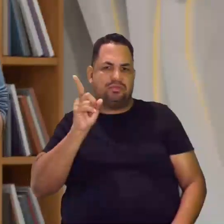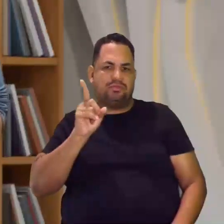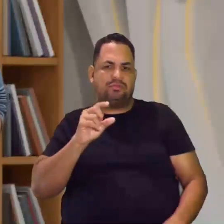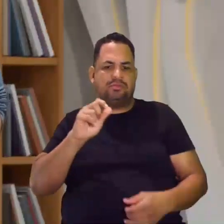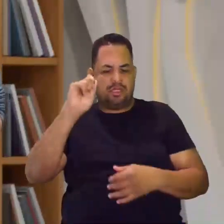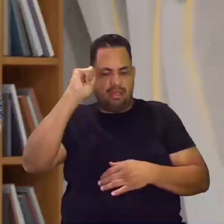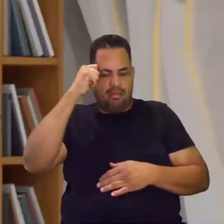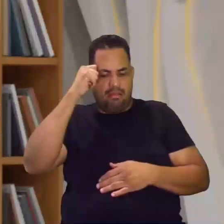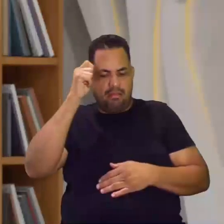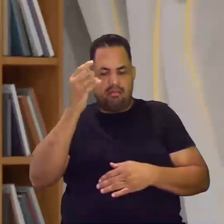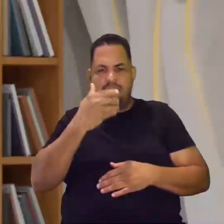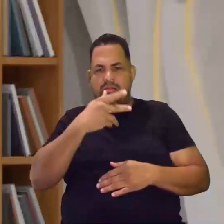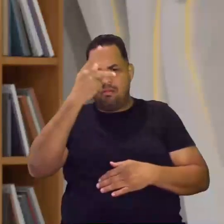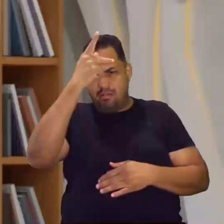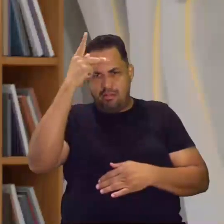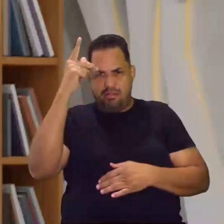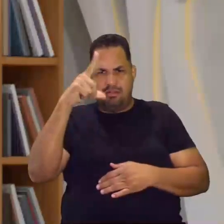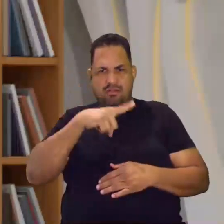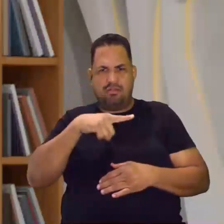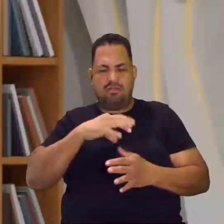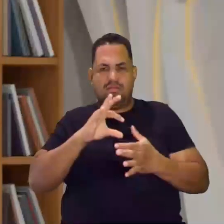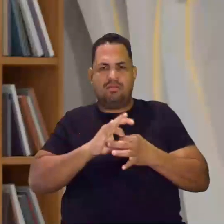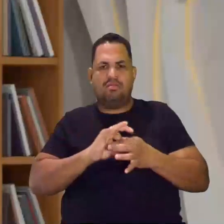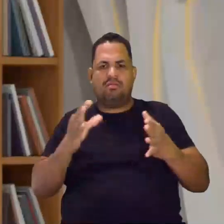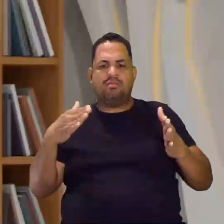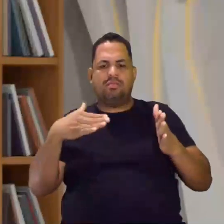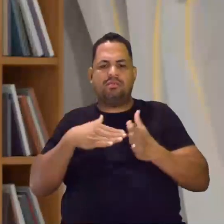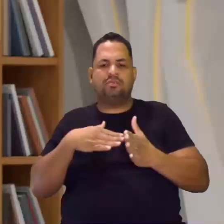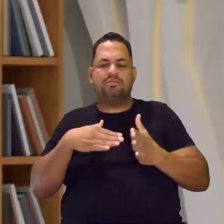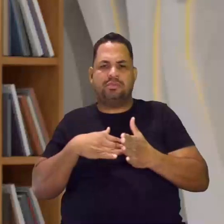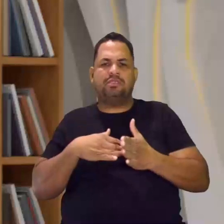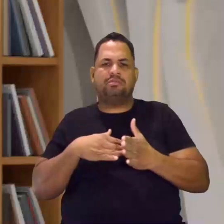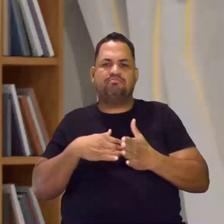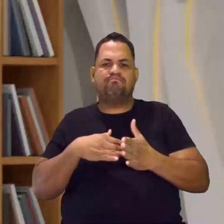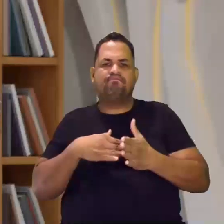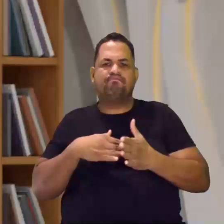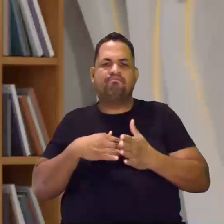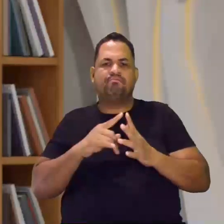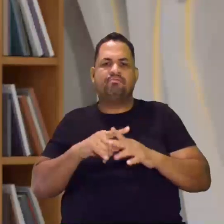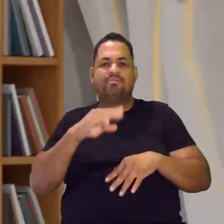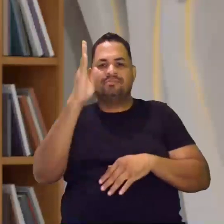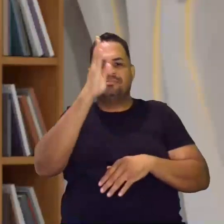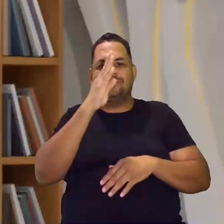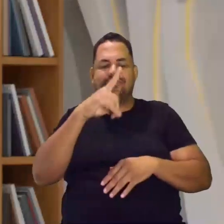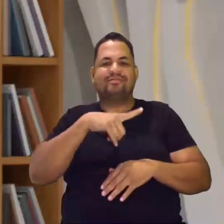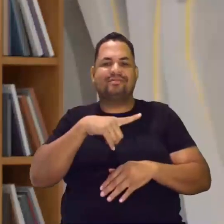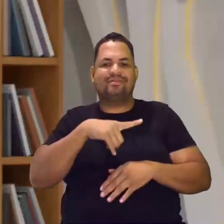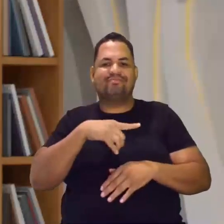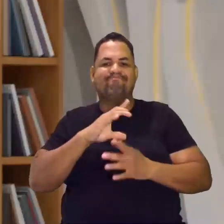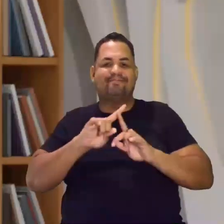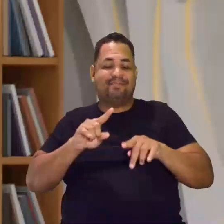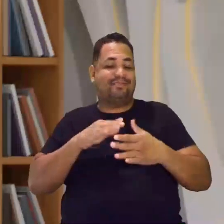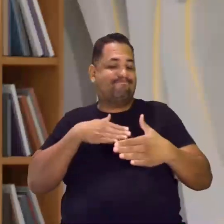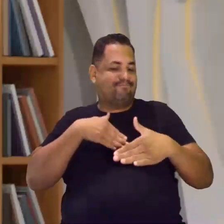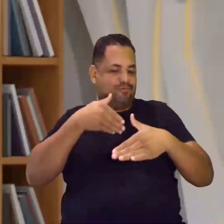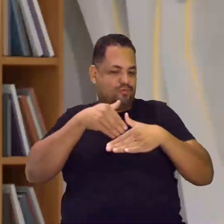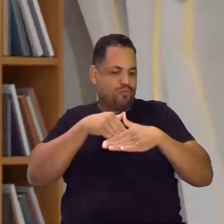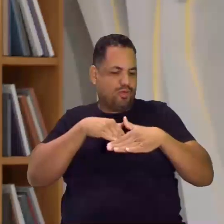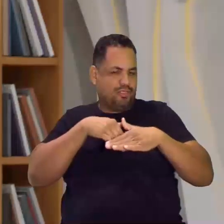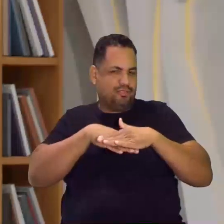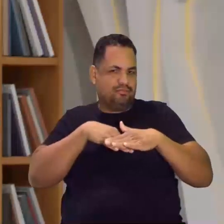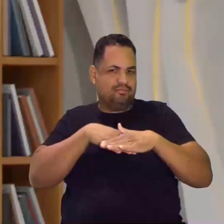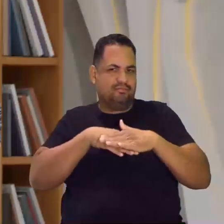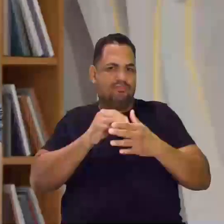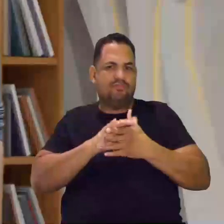o negro, ele tinha sua liberdade limitada. No Brasil também tem, mas é velado, né? É